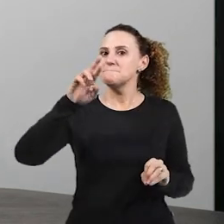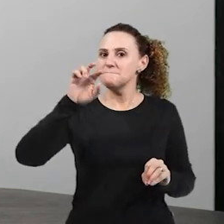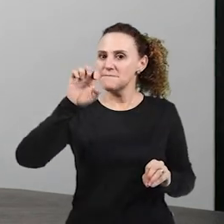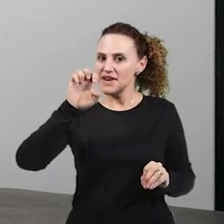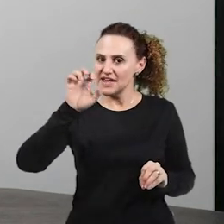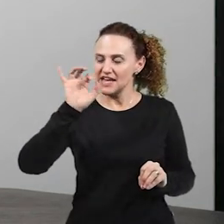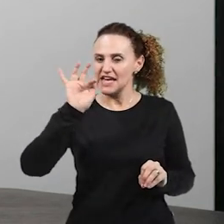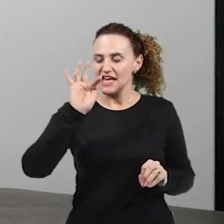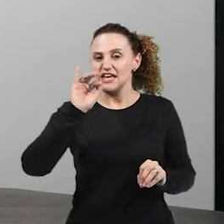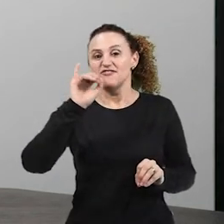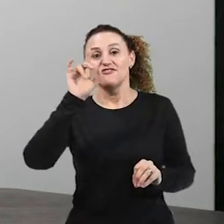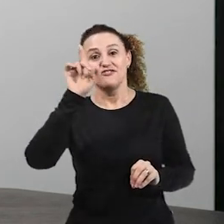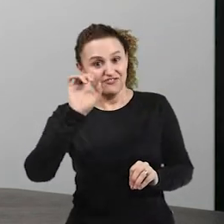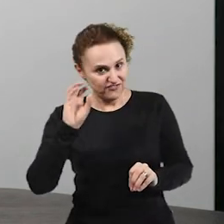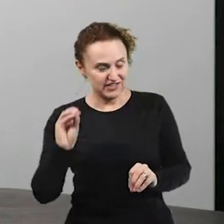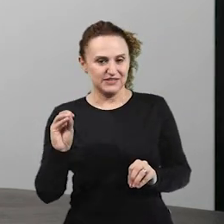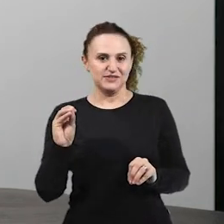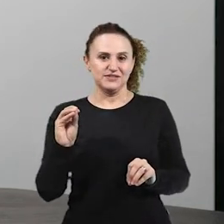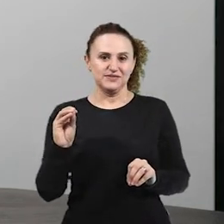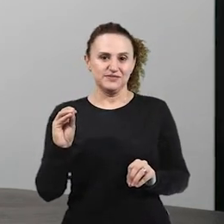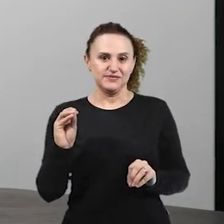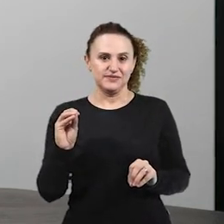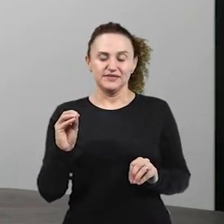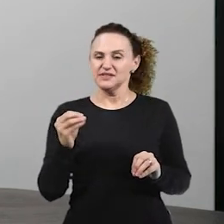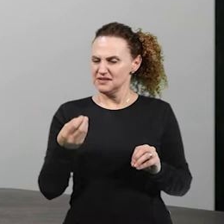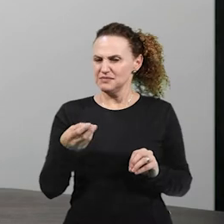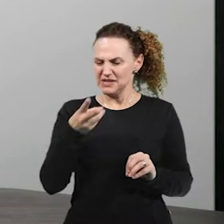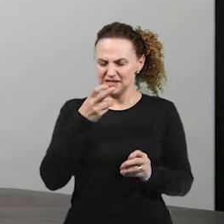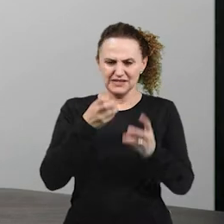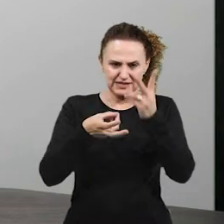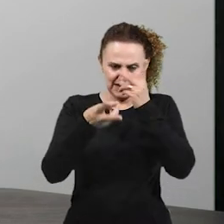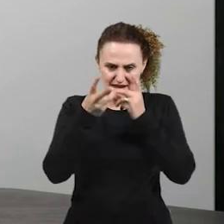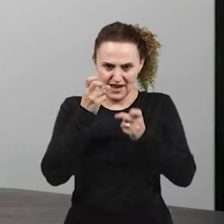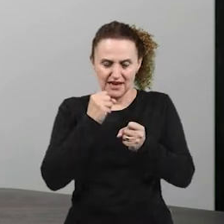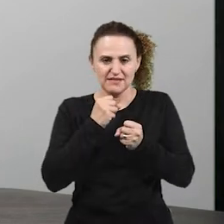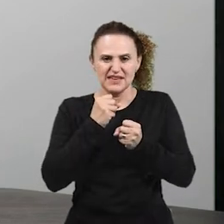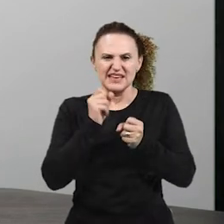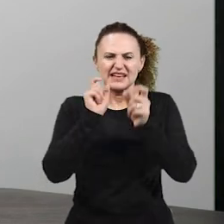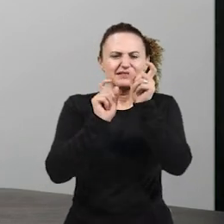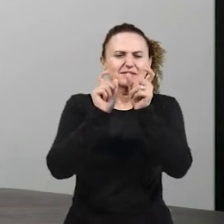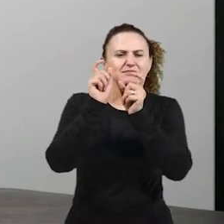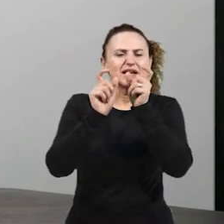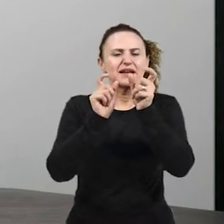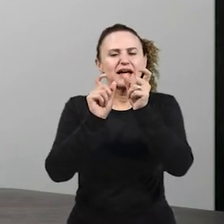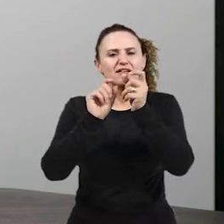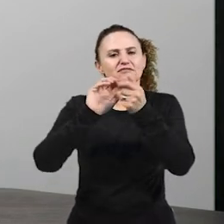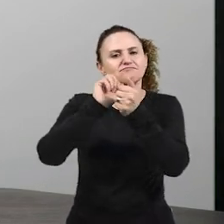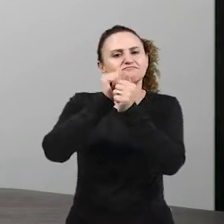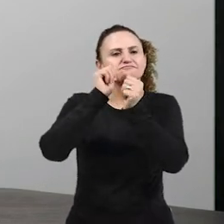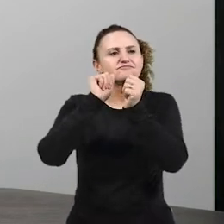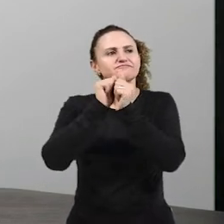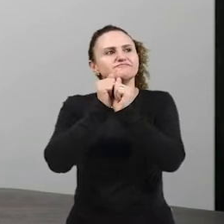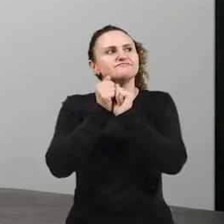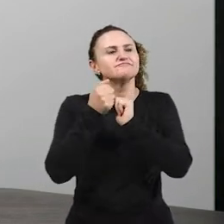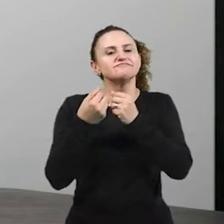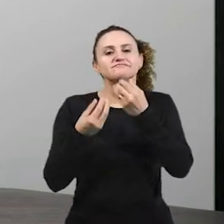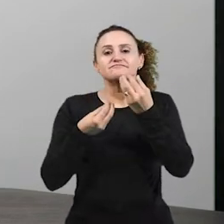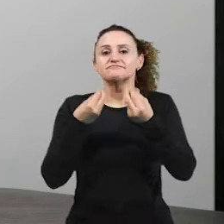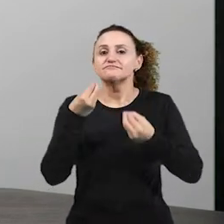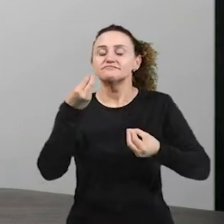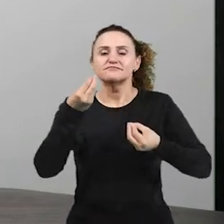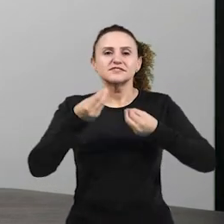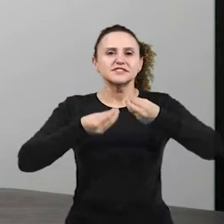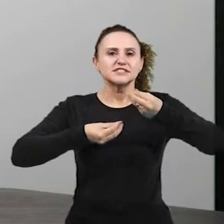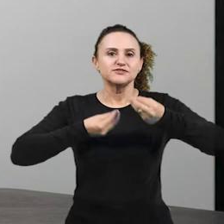o Observe que uma palavra conforme a gente vai acrescentando formas nós vamos criando novas